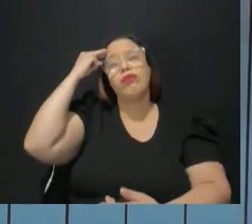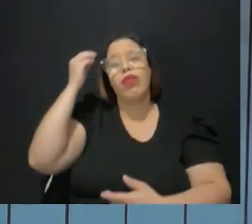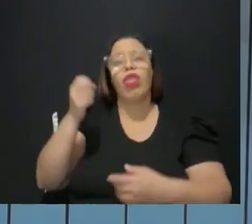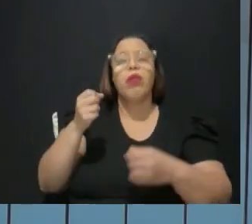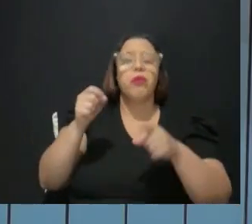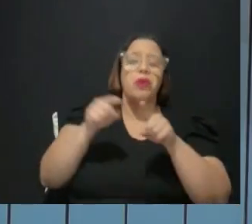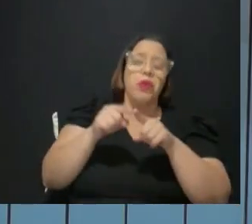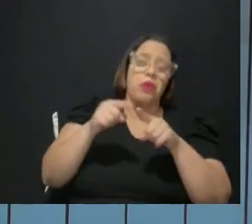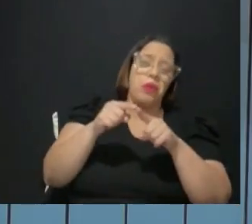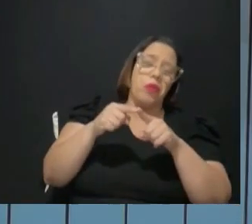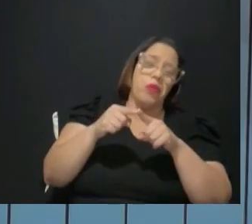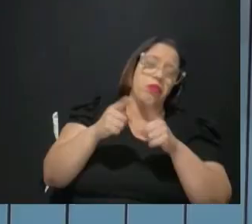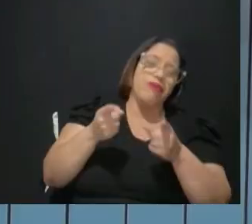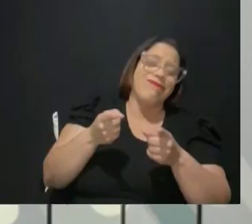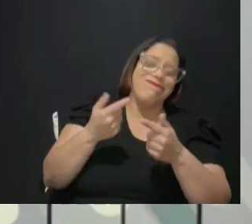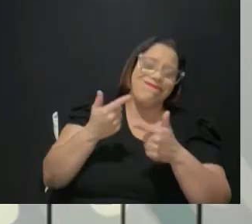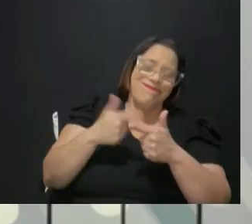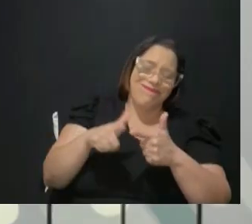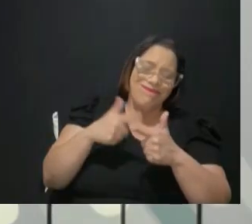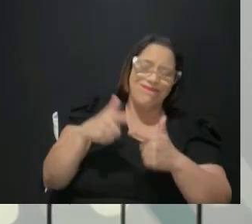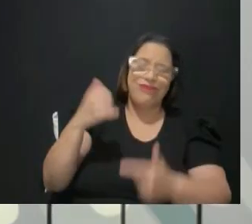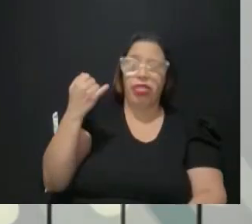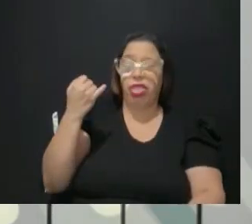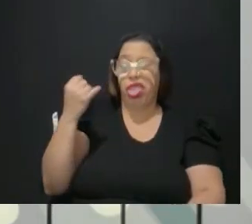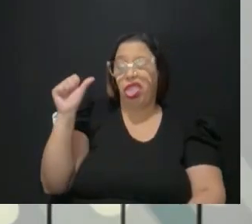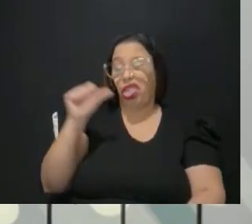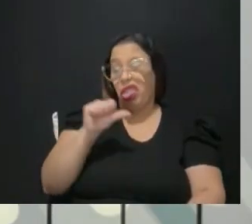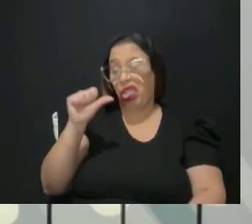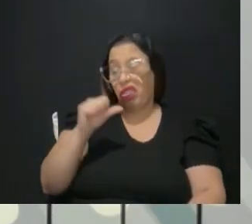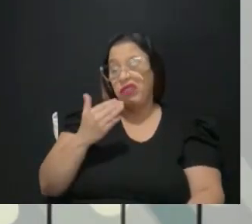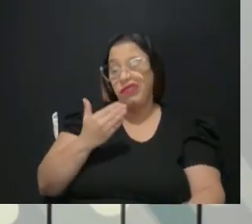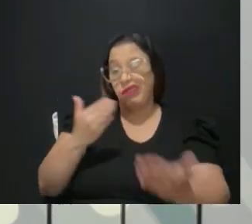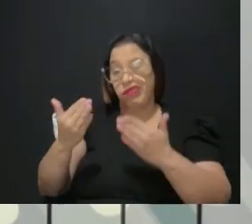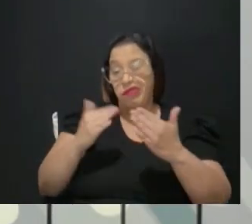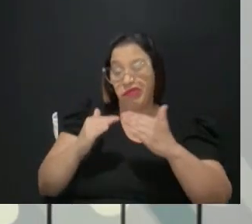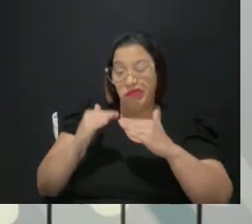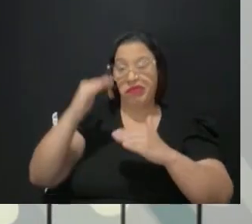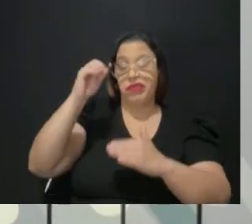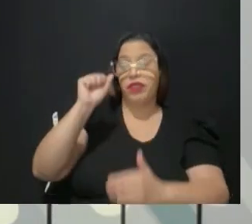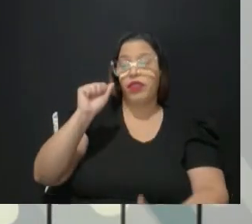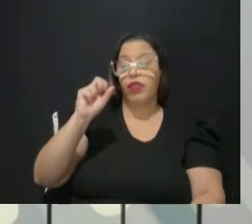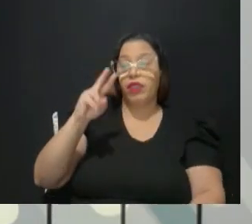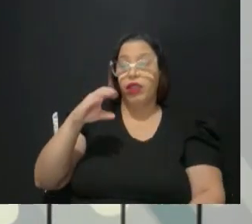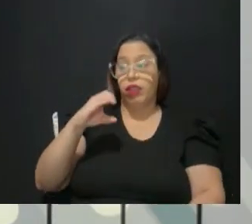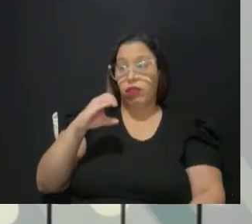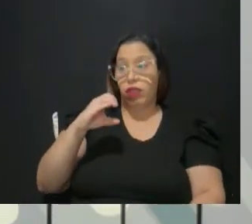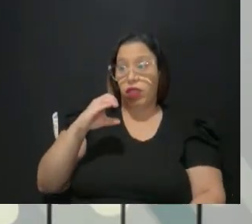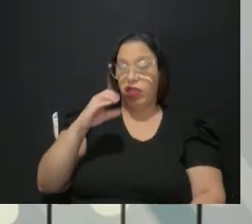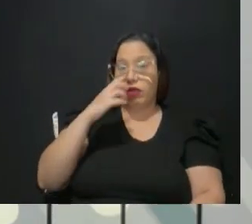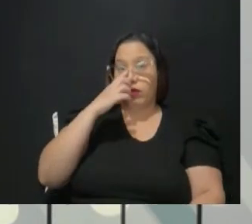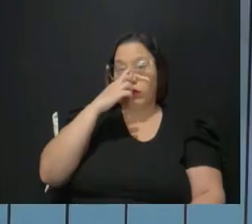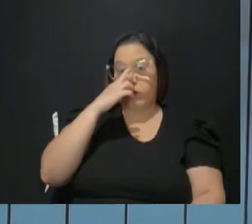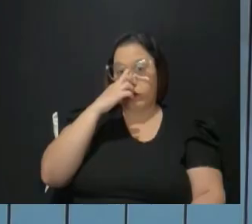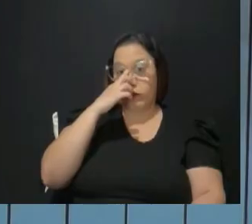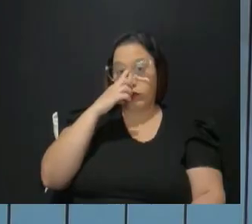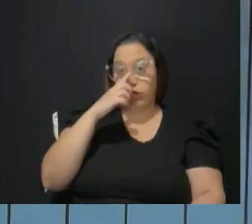muito afetada. Isso também pode estar relacionado com essa maior taxa de AVC?